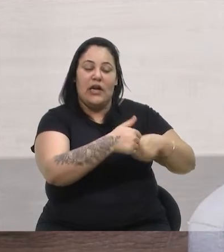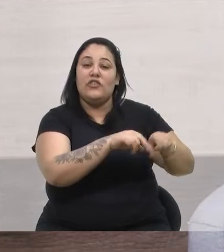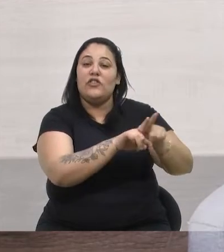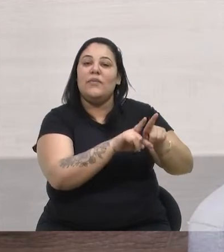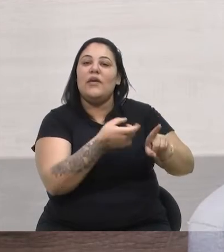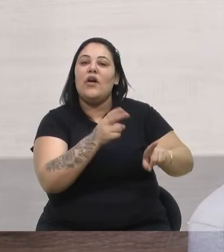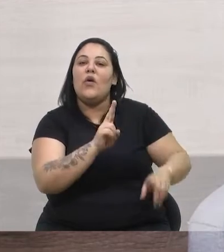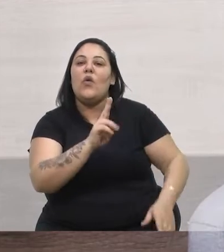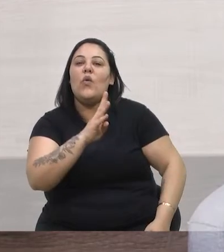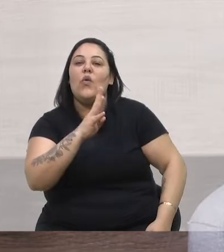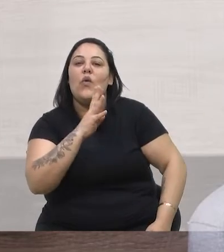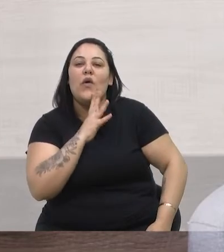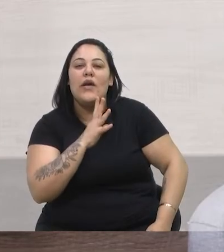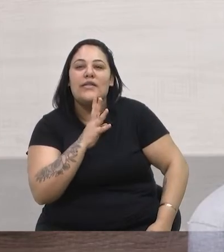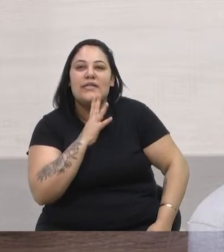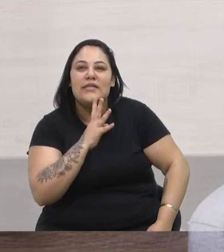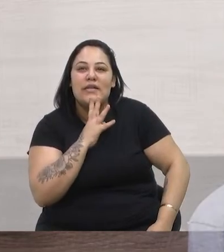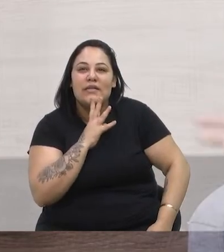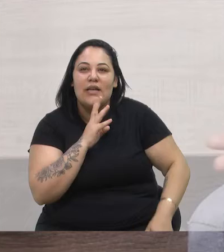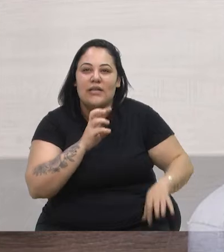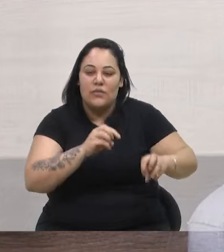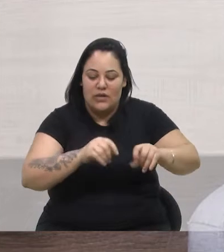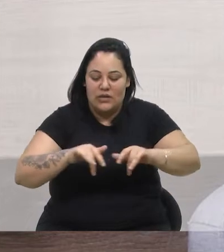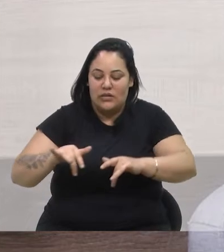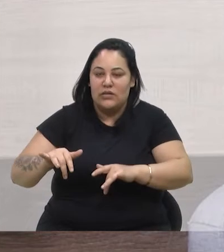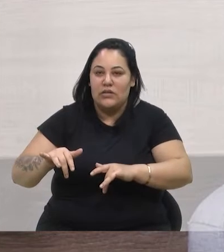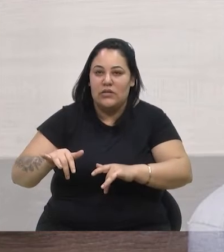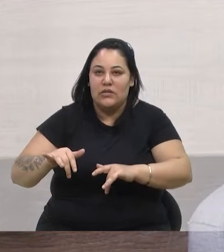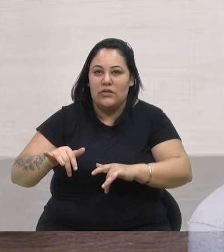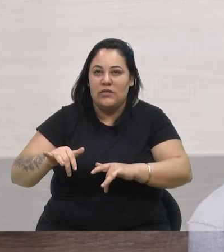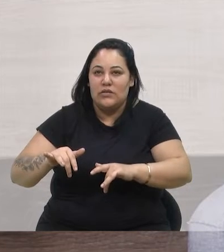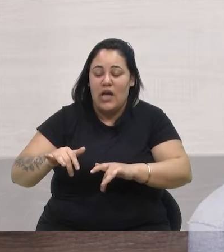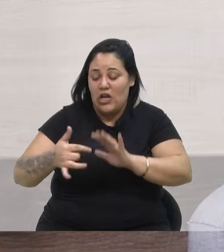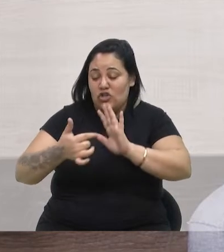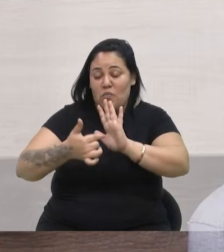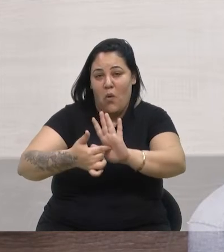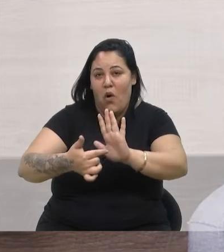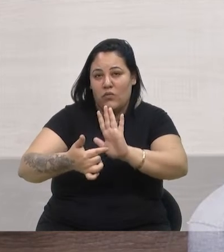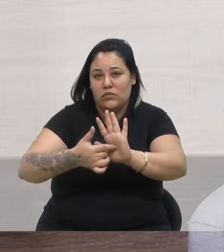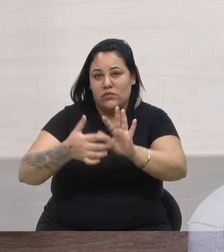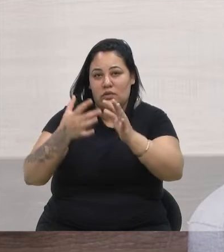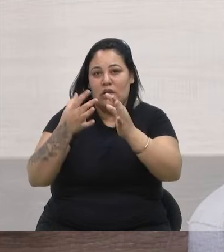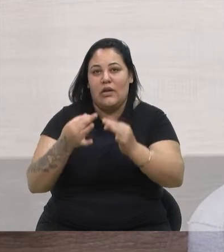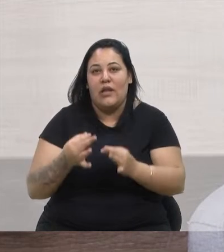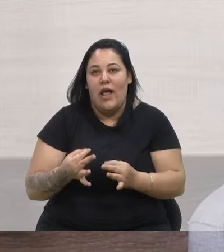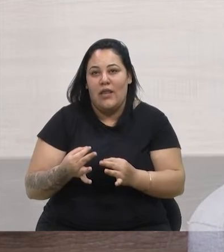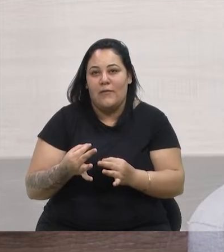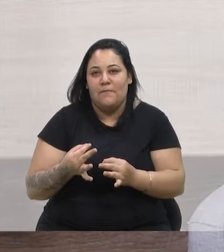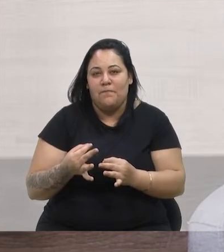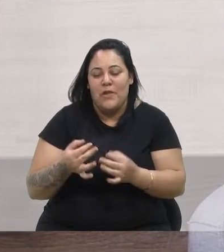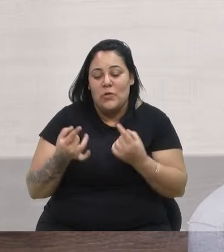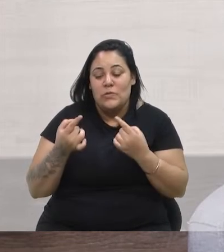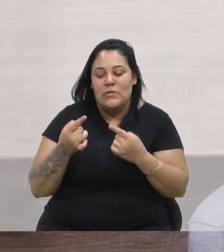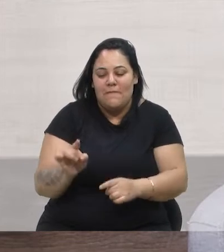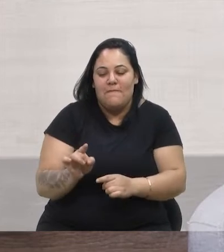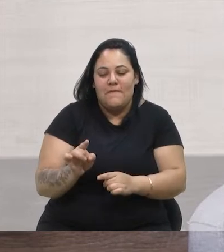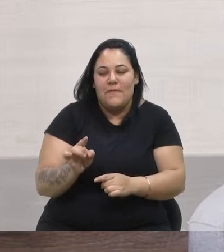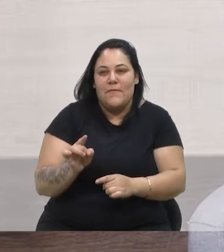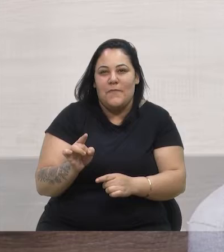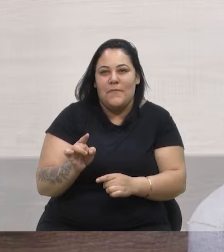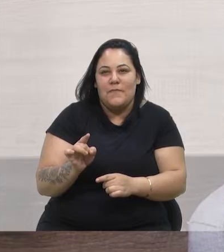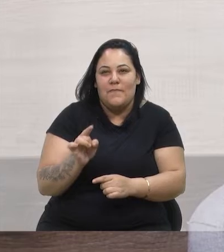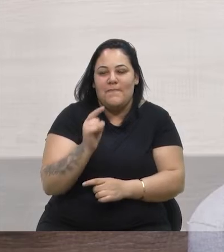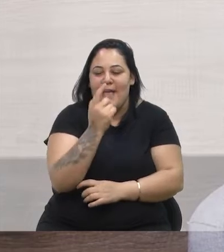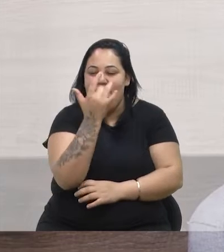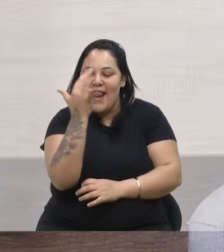entorno da sua cidade, ou conhecendo as grandes plantações, né? Então a gente mostra esse lado também. E o